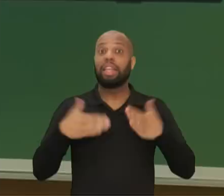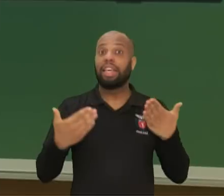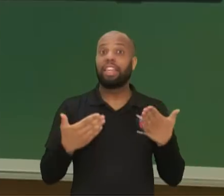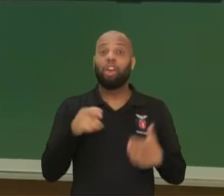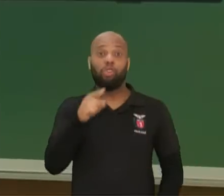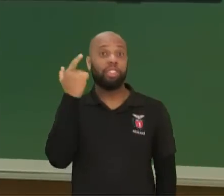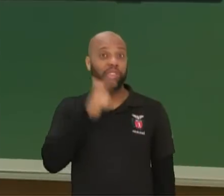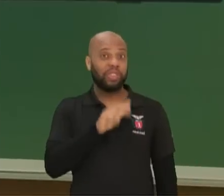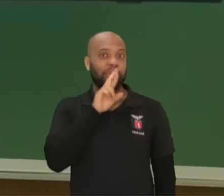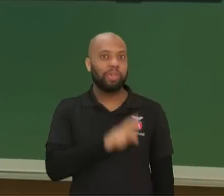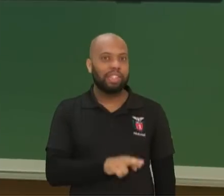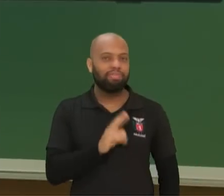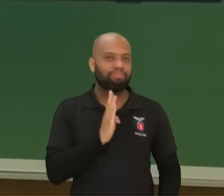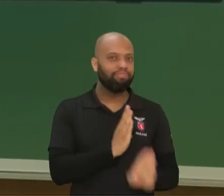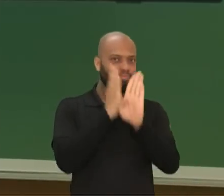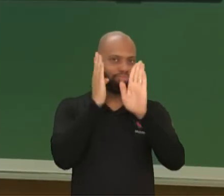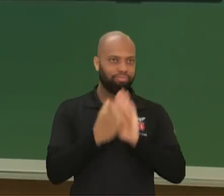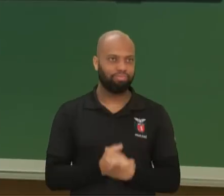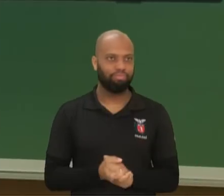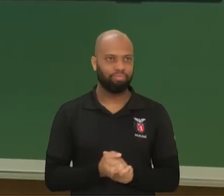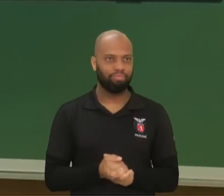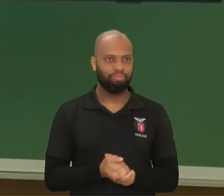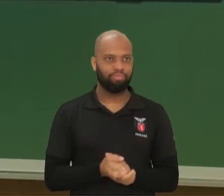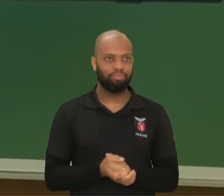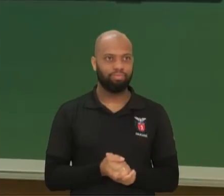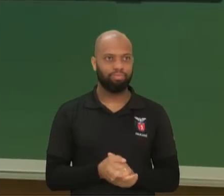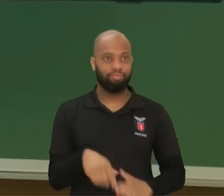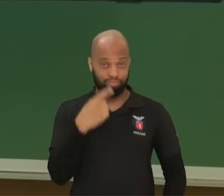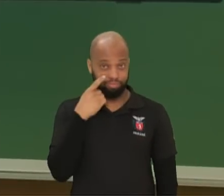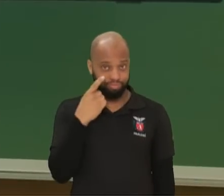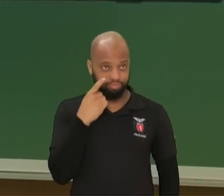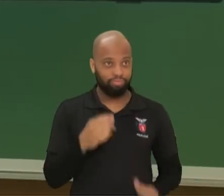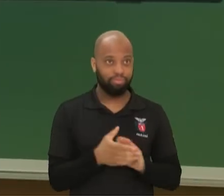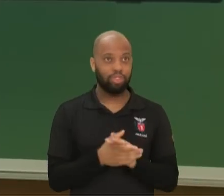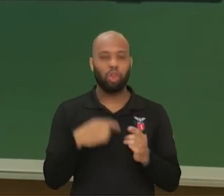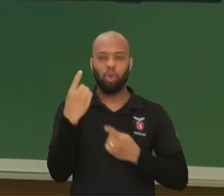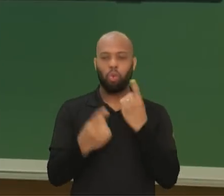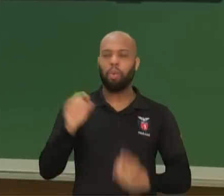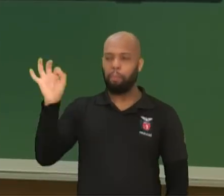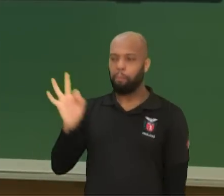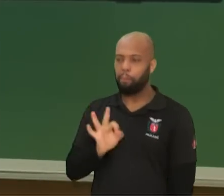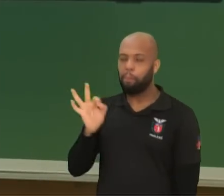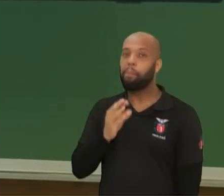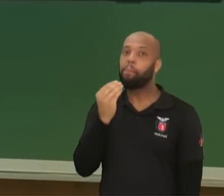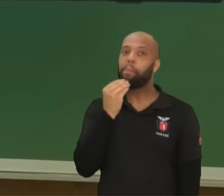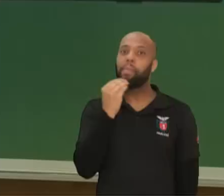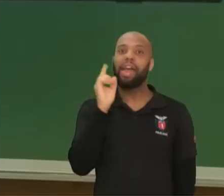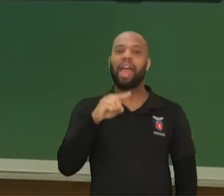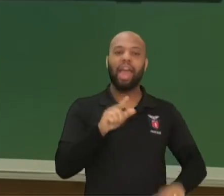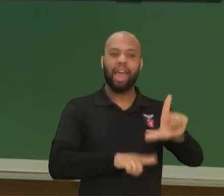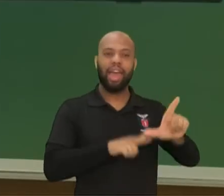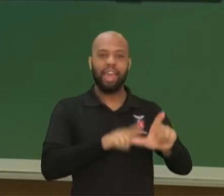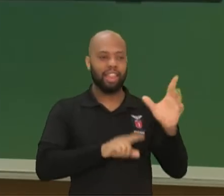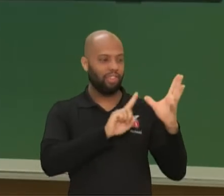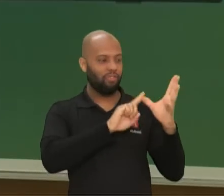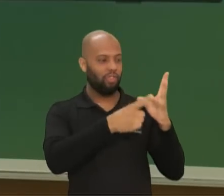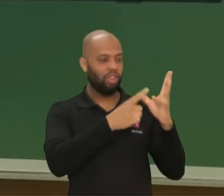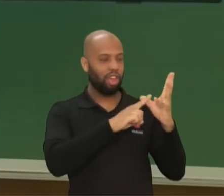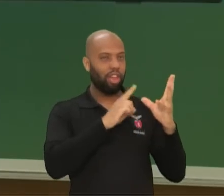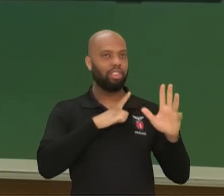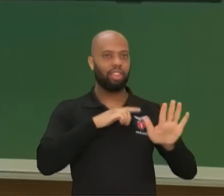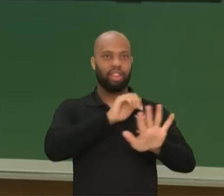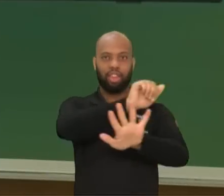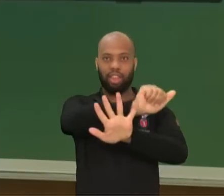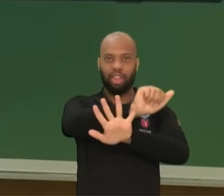E aí, conseguiram identificar? Será? Aqui, ó, pessoal. Qual é a probabilidade de que seja uma vogal? Então, as vogais eu tenho ali,